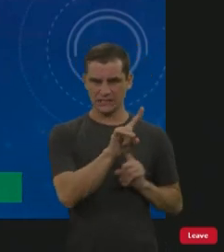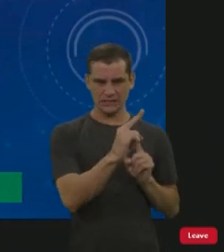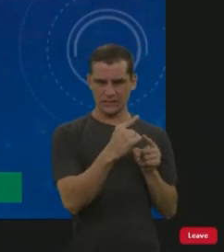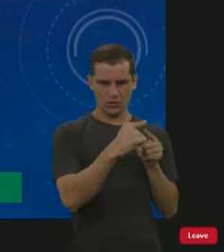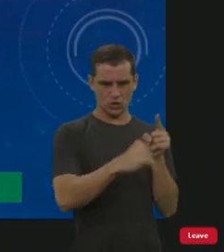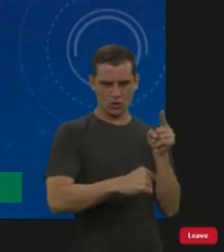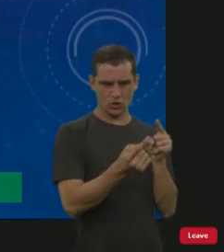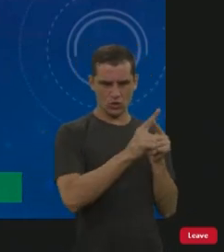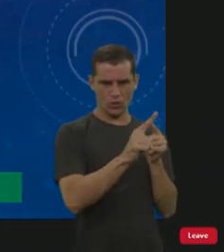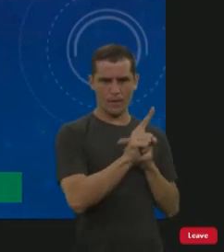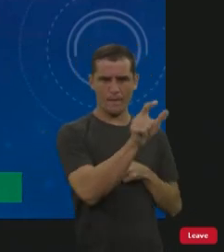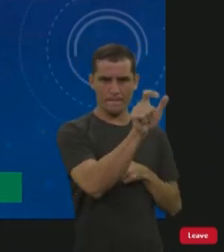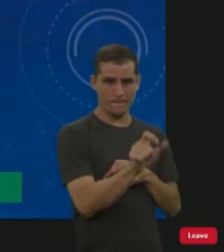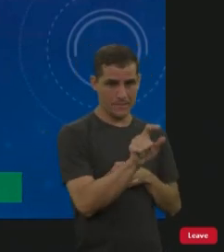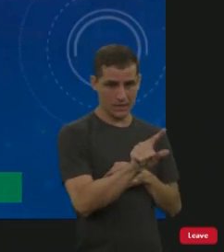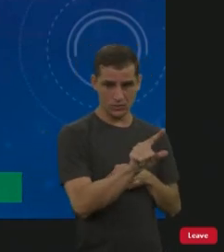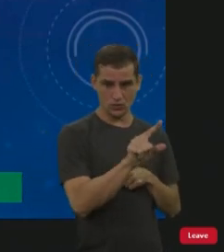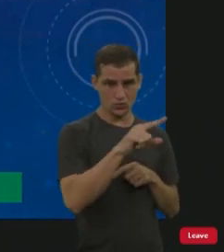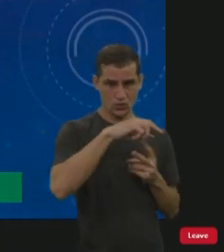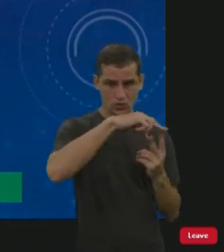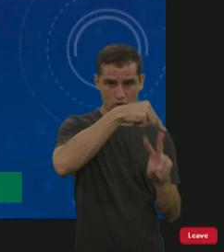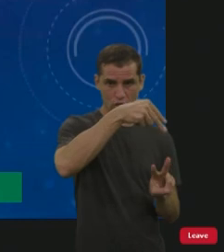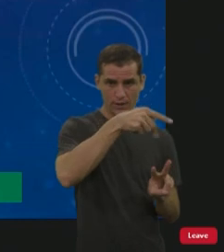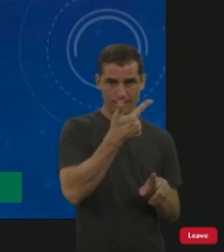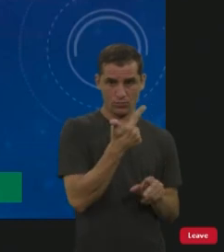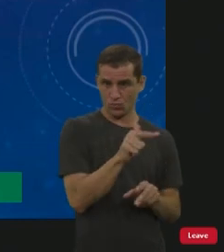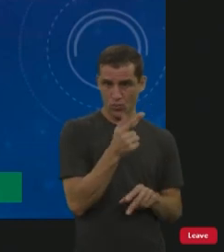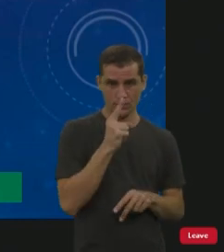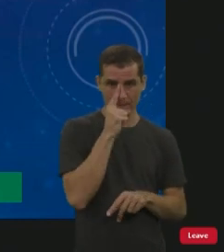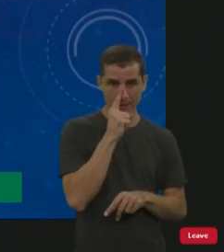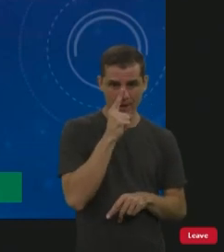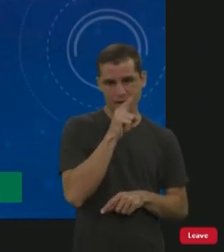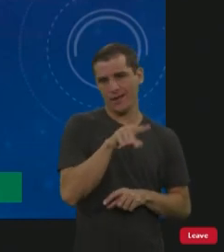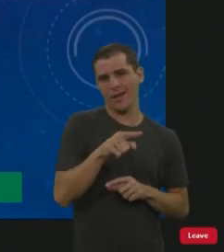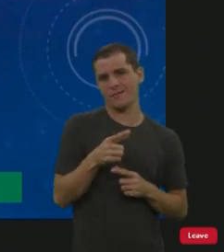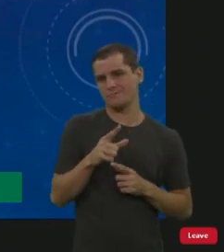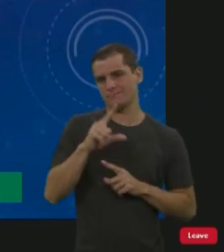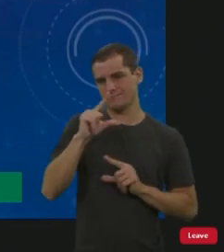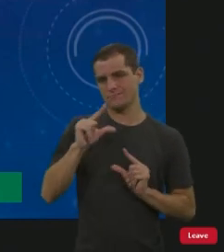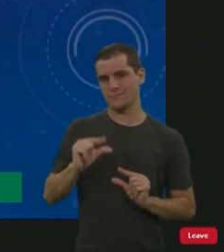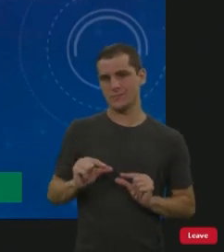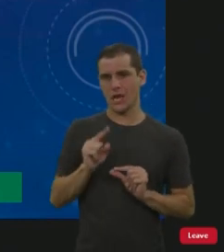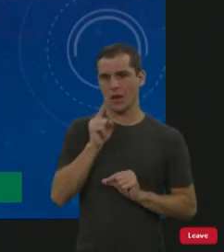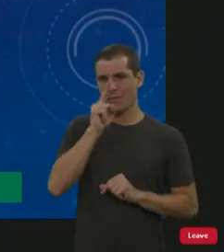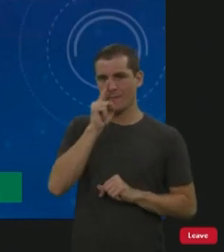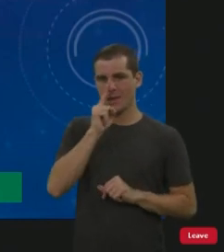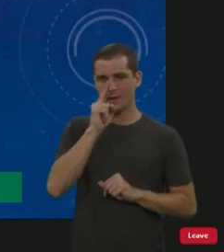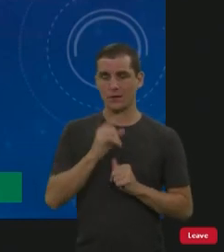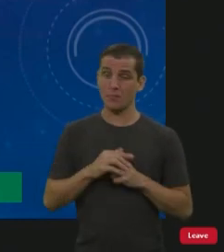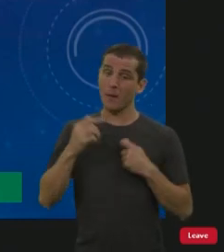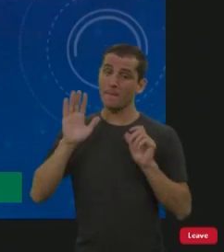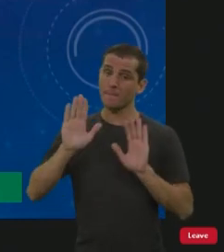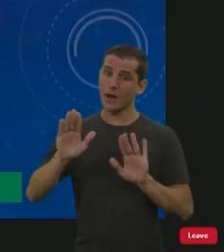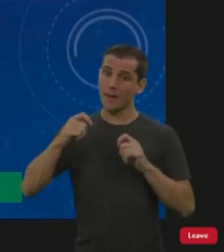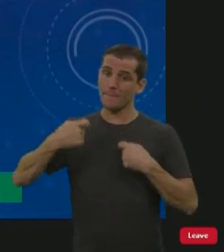a 5%, que a gente costuma falar na genética, mas existe, a gente tem que explicar isso no aconselhamento genético,